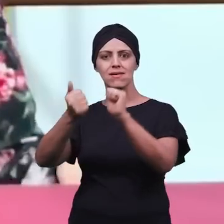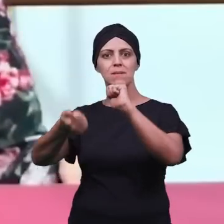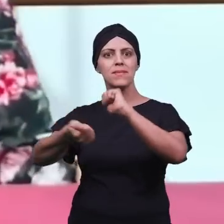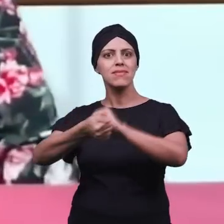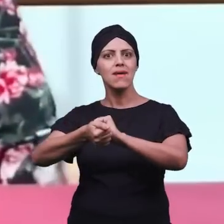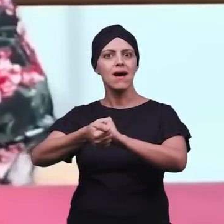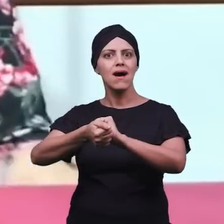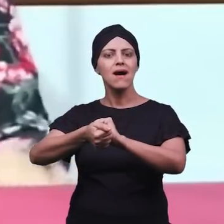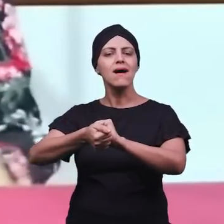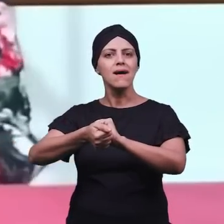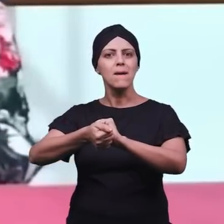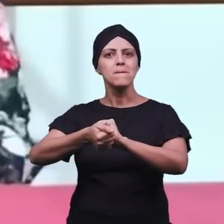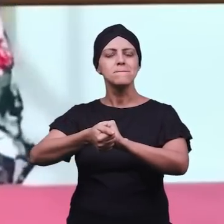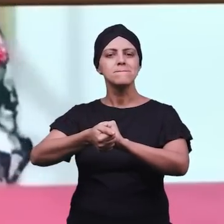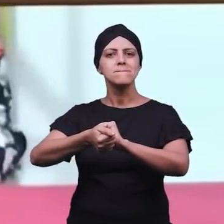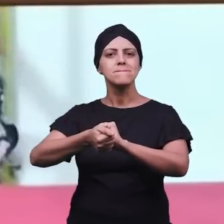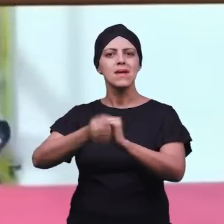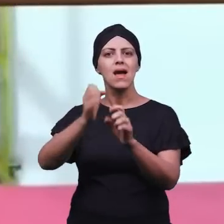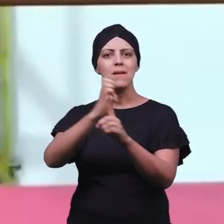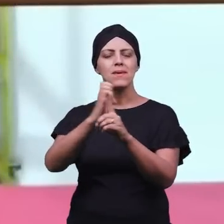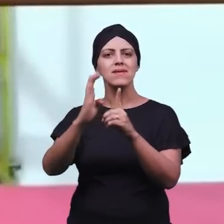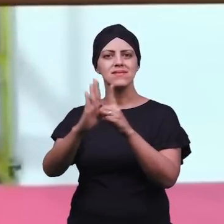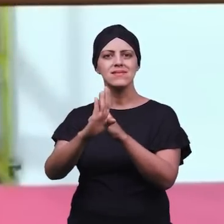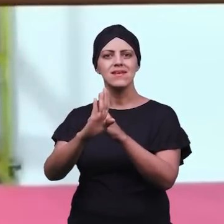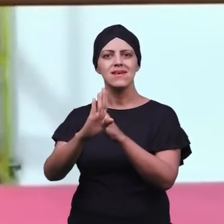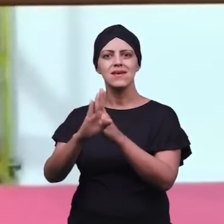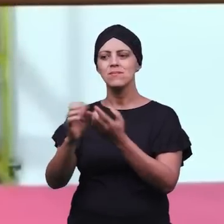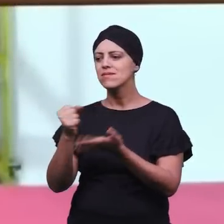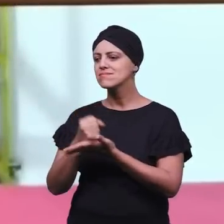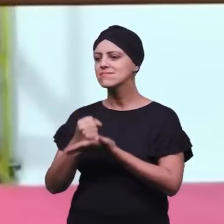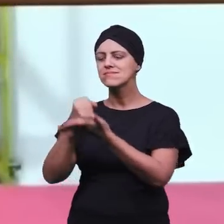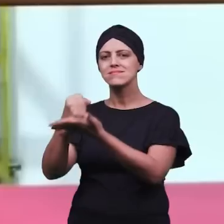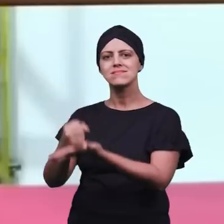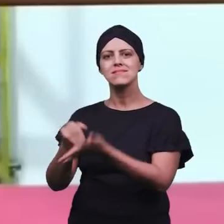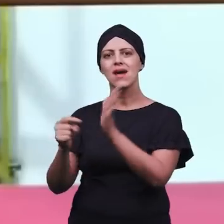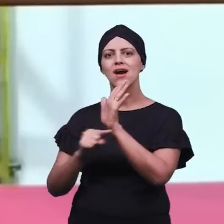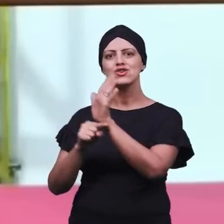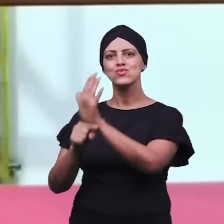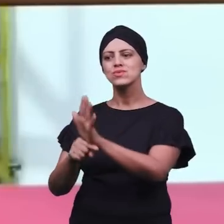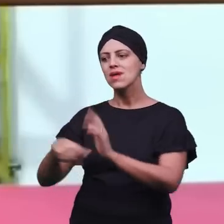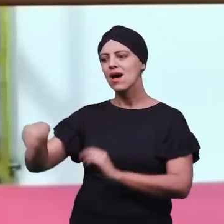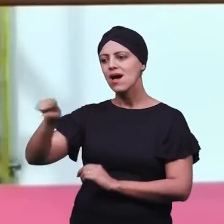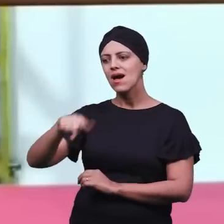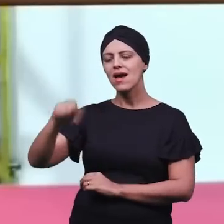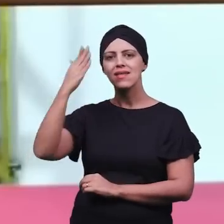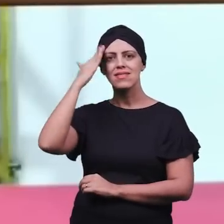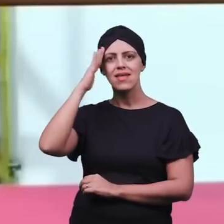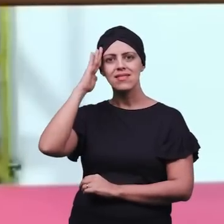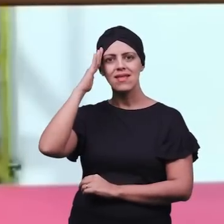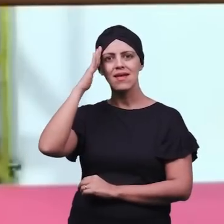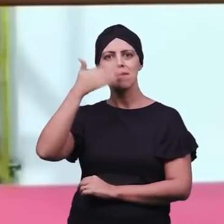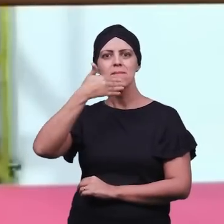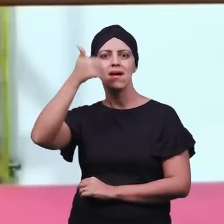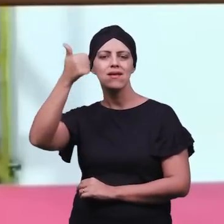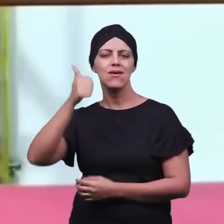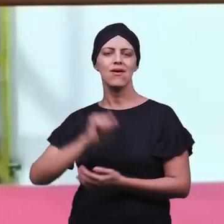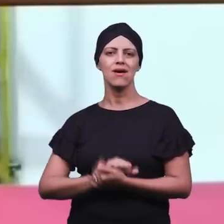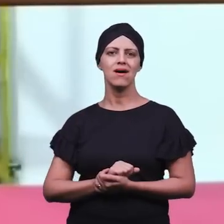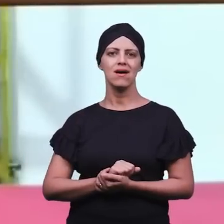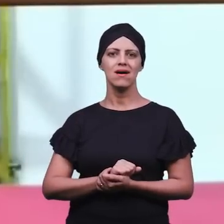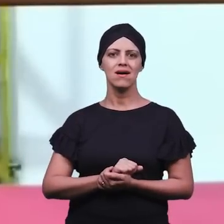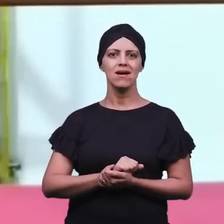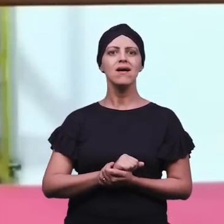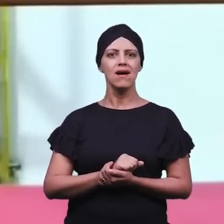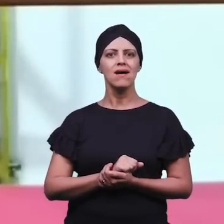a adaptação desse material da escola bíblica para que os irmãos tenham uma melhor compreensão. Esse material